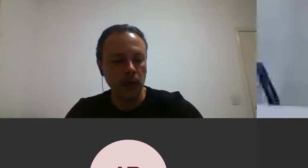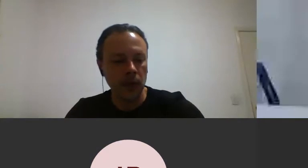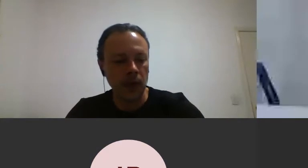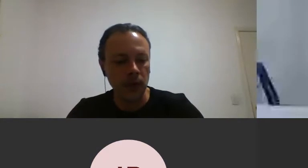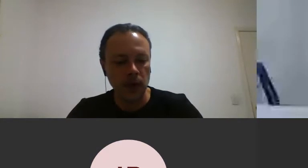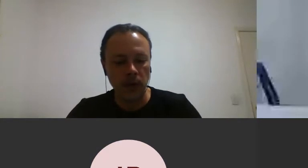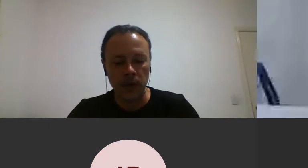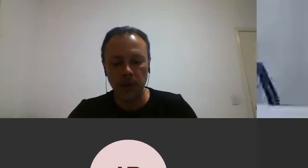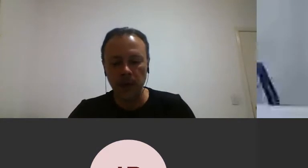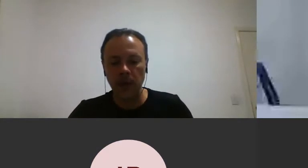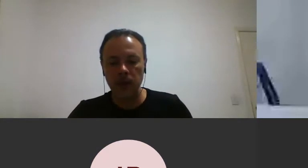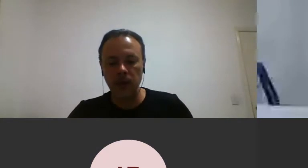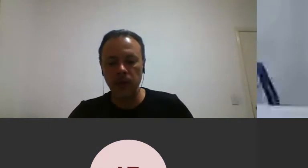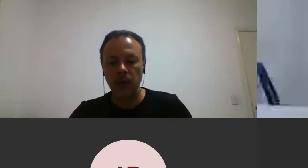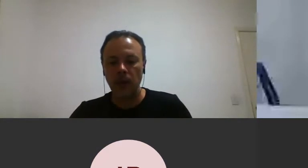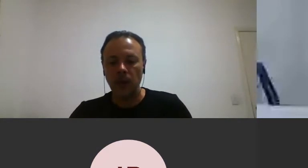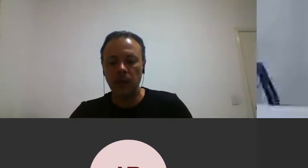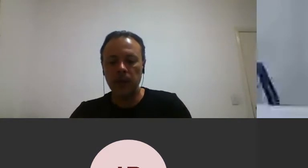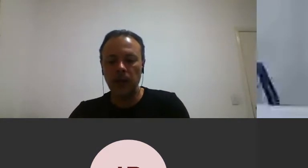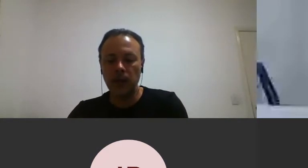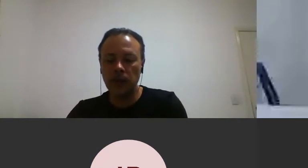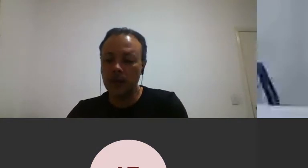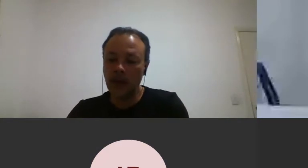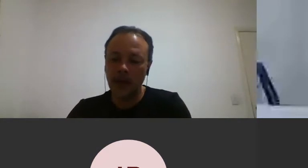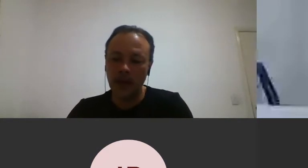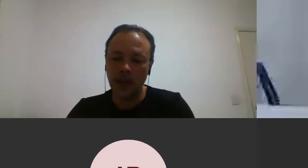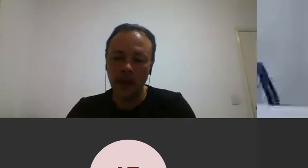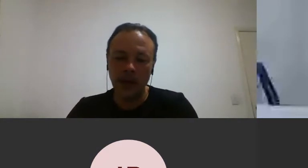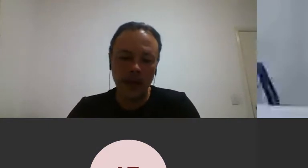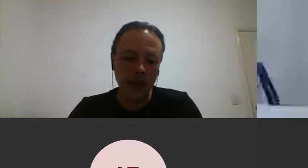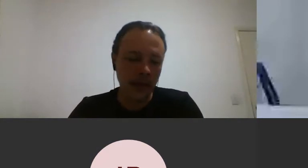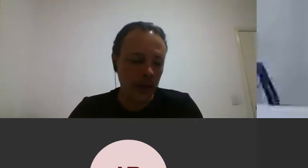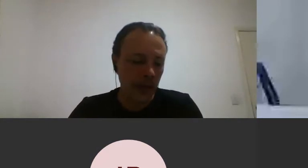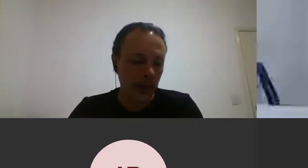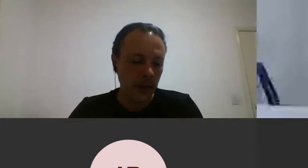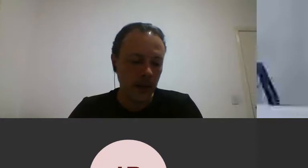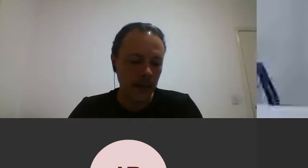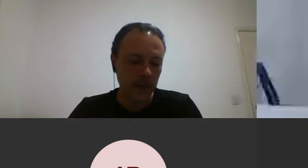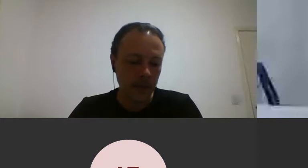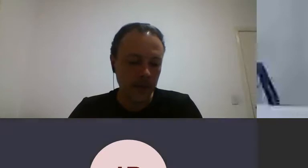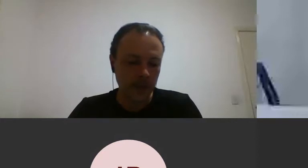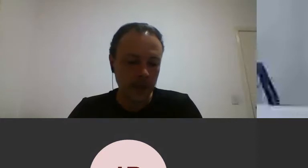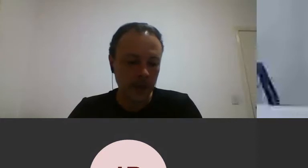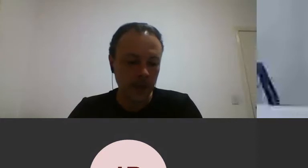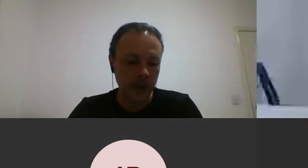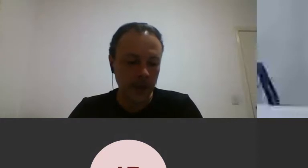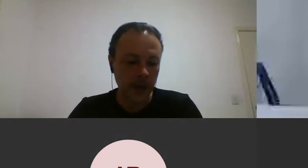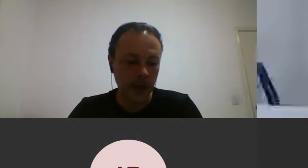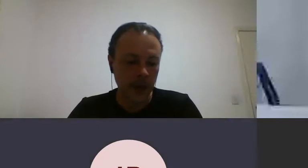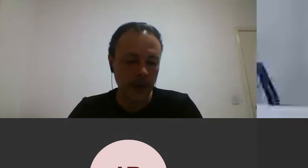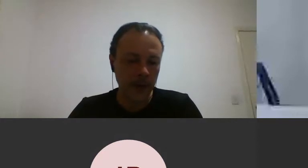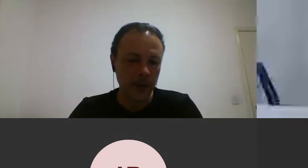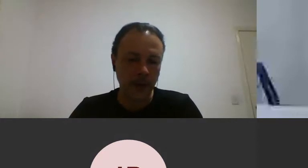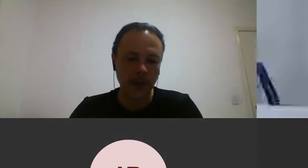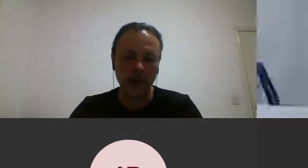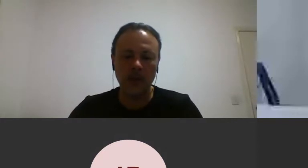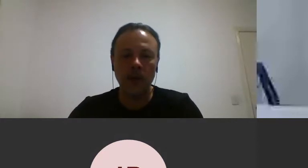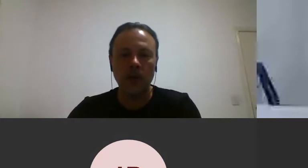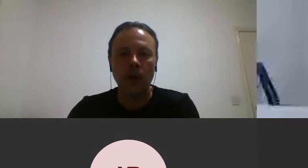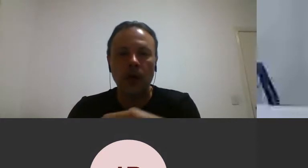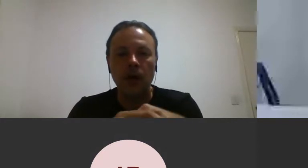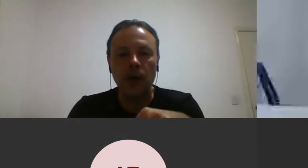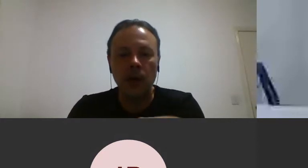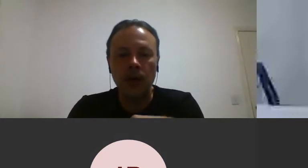trabalhar em banco de dados aí de outras maneiras, enfim. Mas ali a gente trata aí, até por ser da